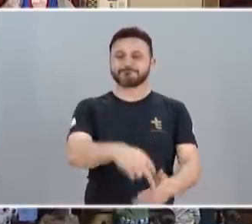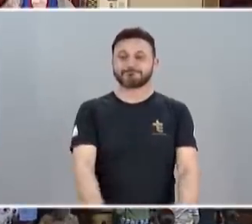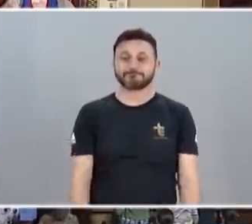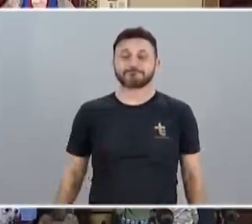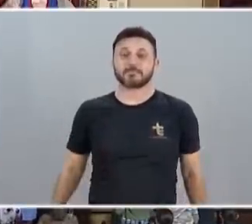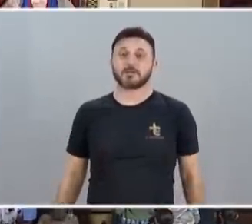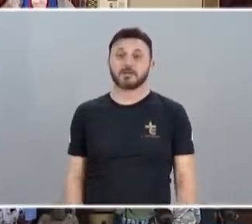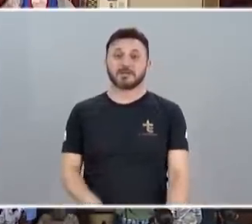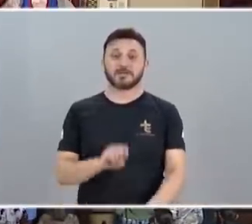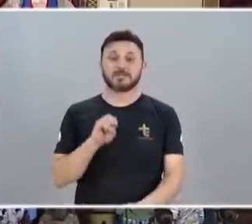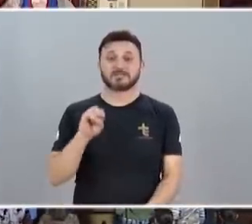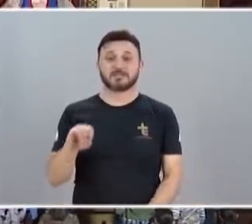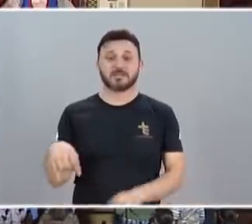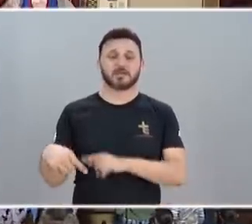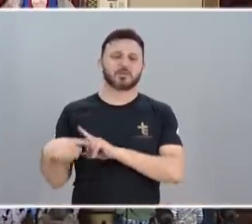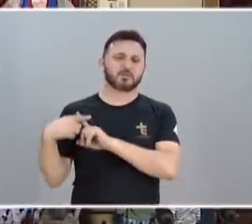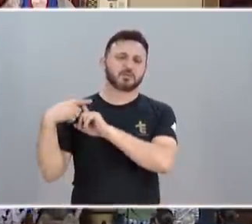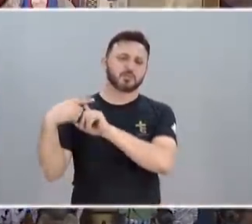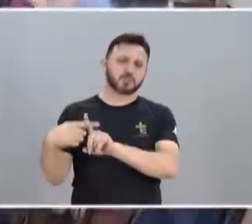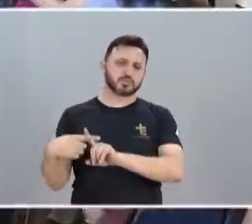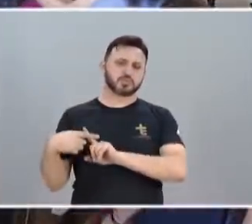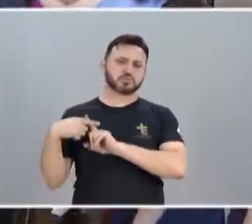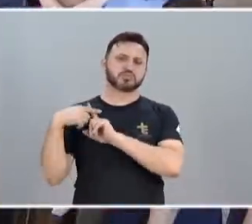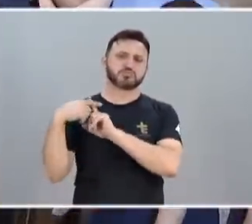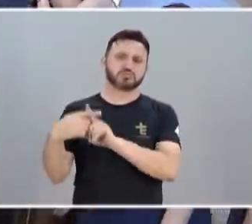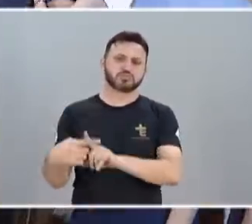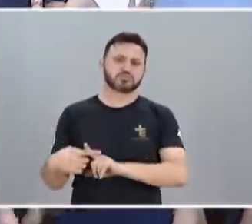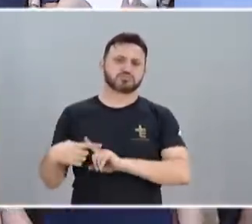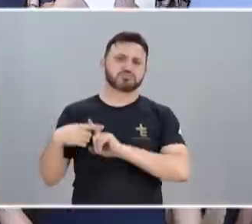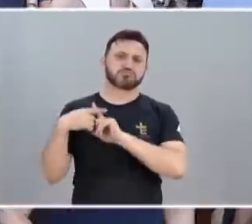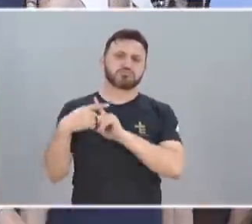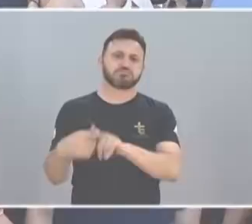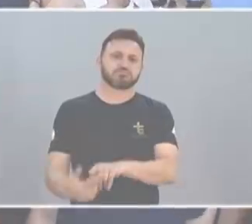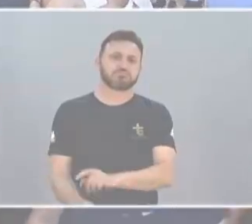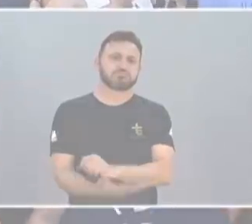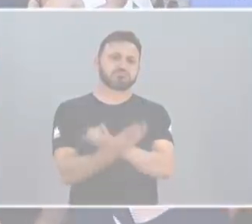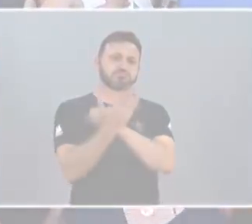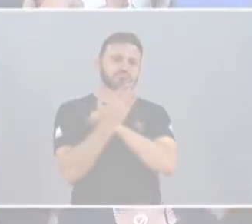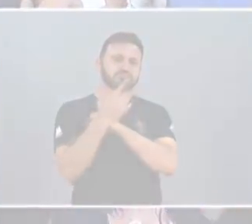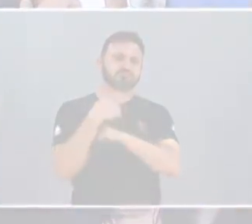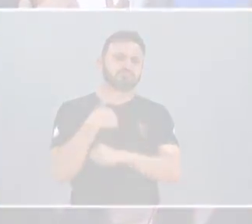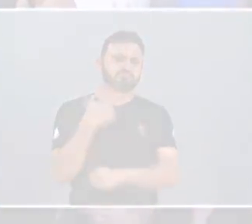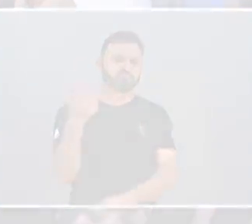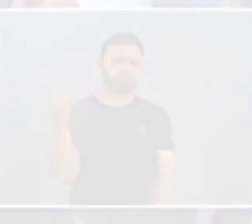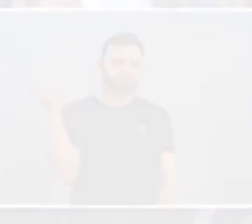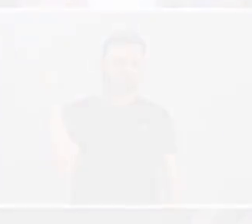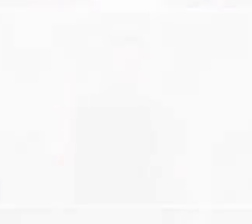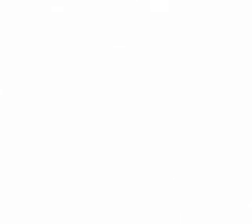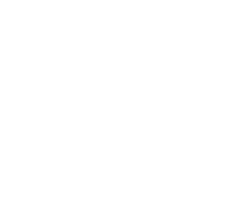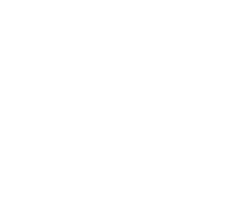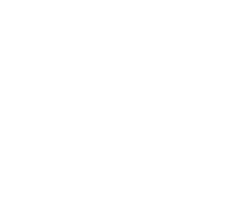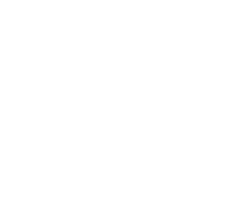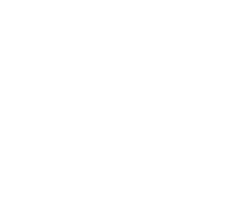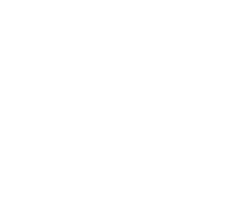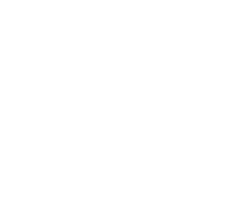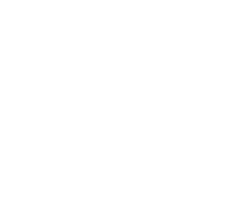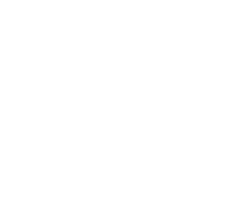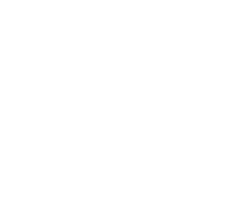levantar, e quando a cruz pesar, faz